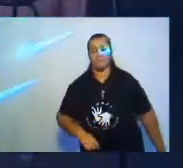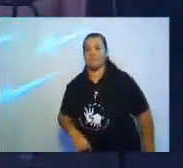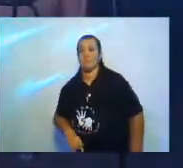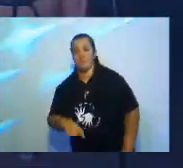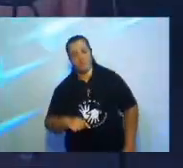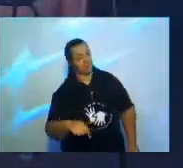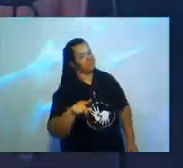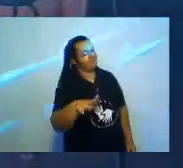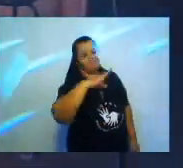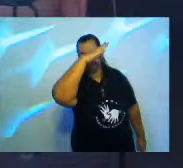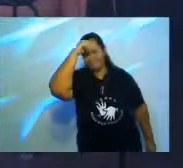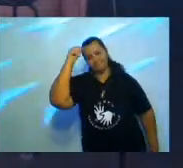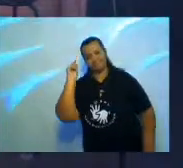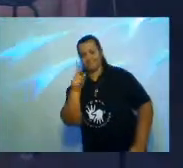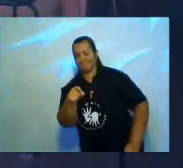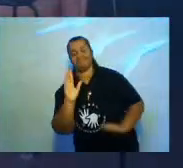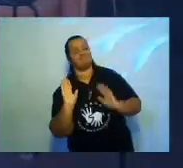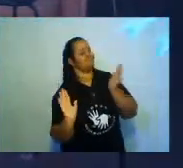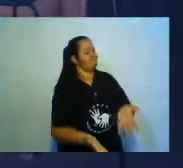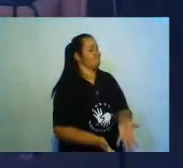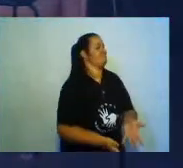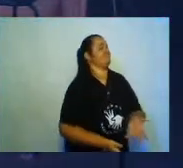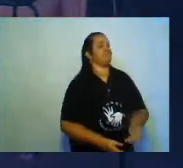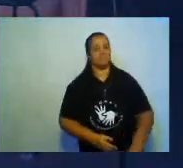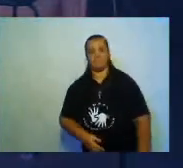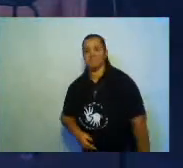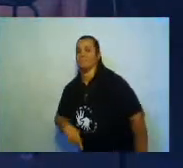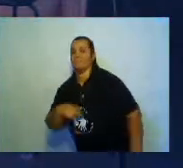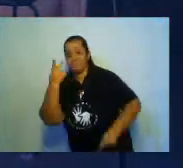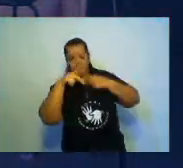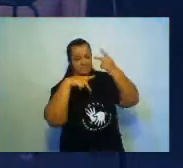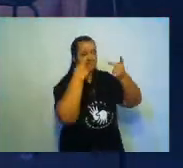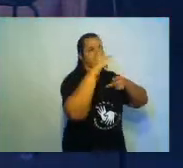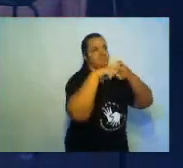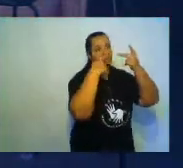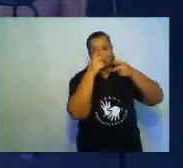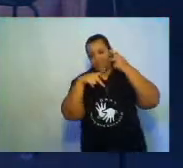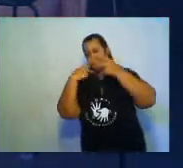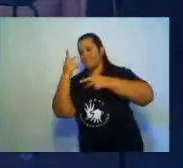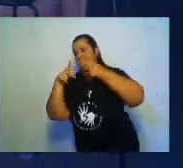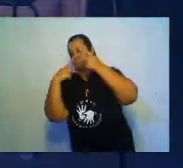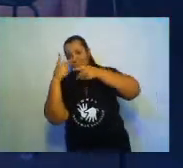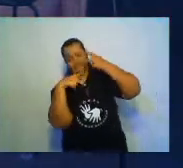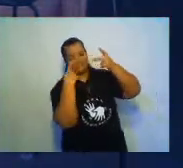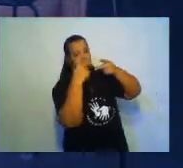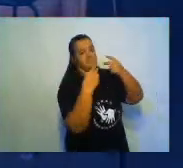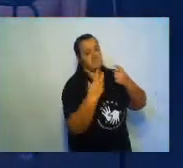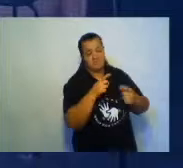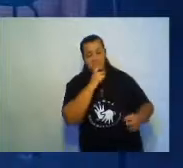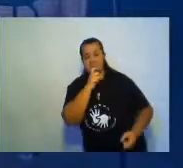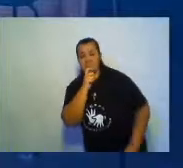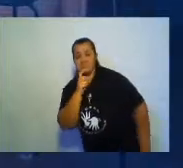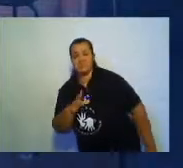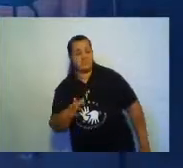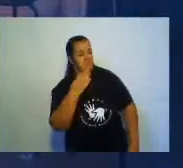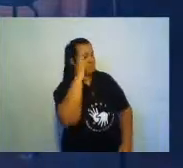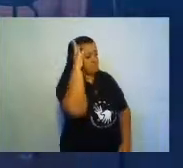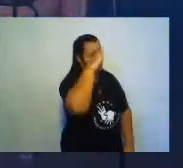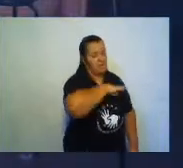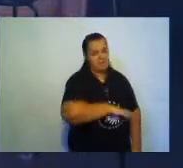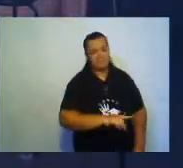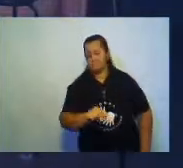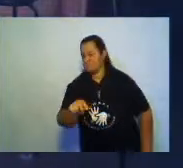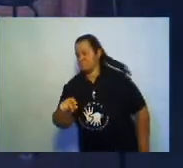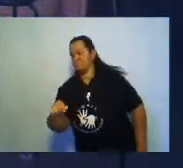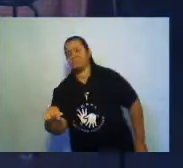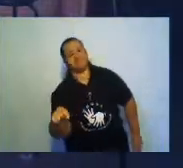você. Eu já fiz, vou te esquecer. Tá espalhando por aí que eu esfriei, que eu tô mal, que